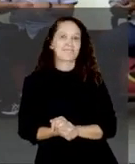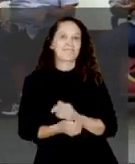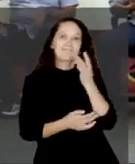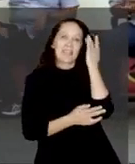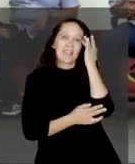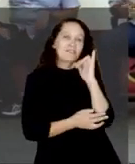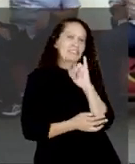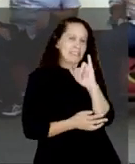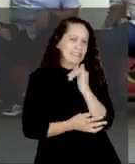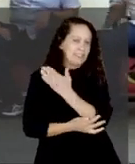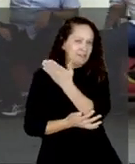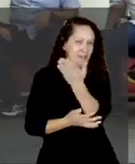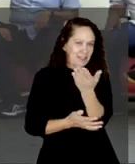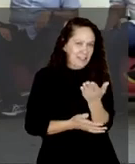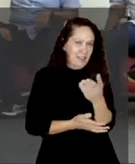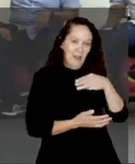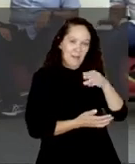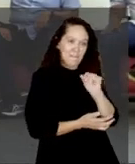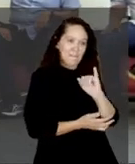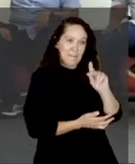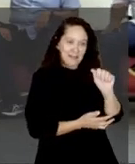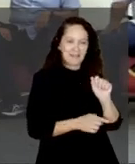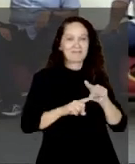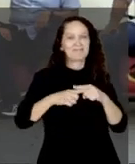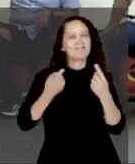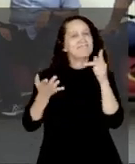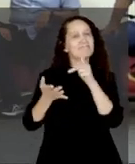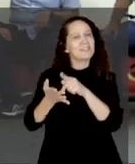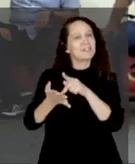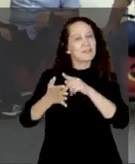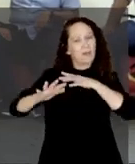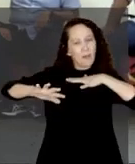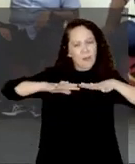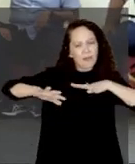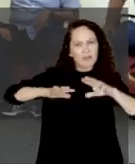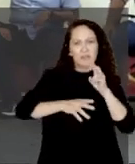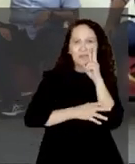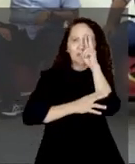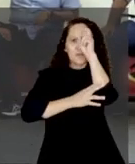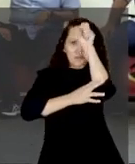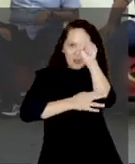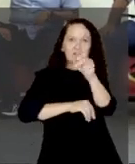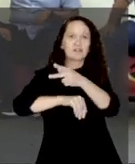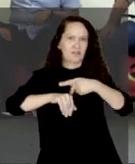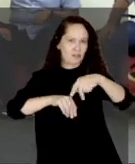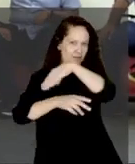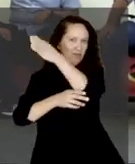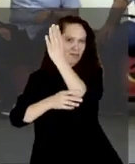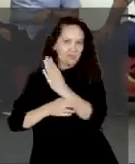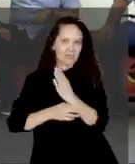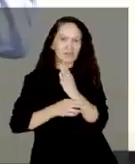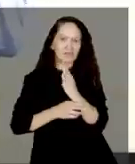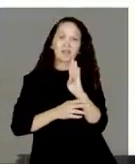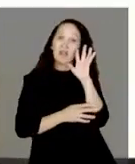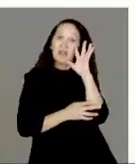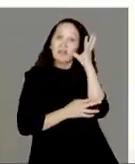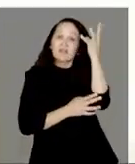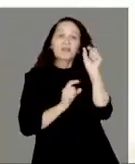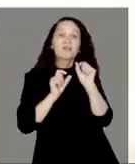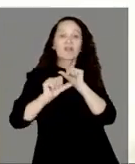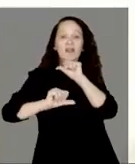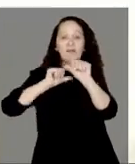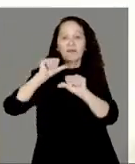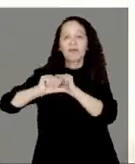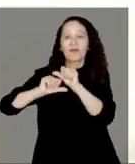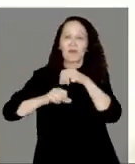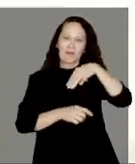É a mesma razão pelo qual Jesus Cristo deixou ser crucificado. Ora, então, nós precisamos aprender a trabalhar